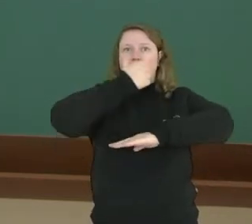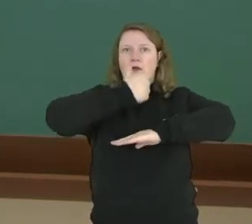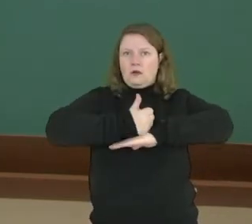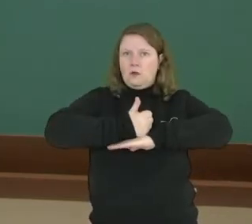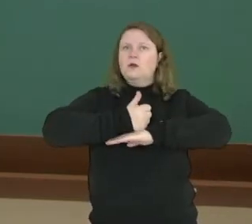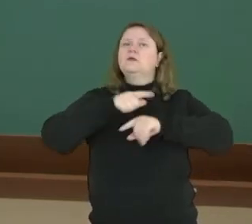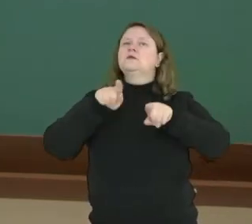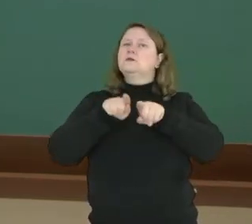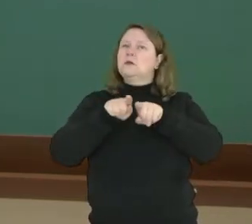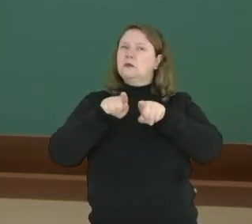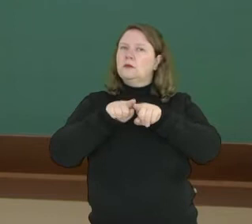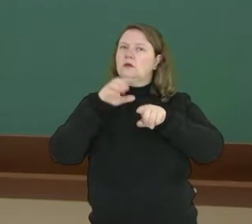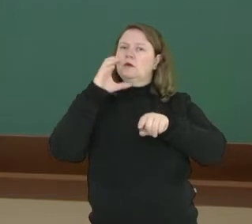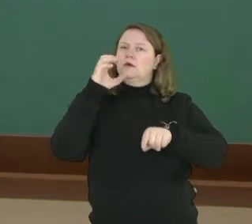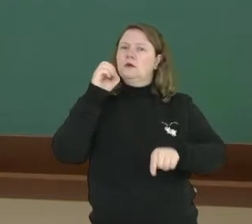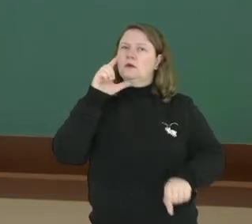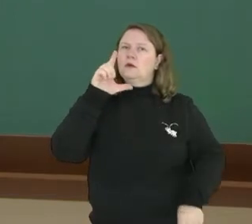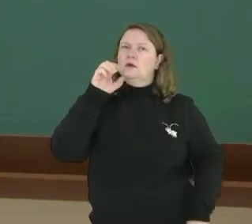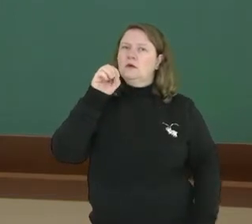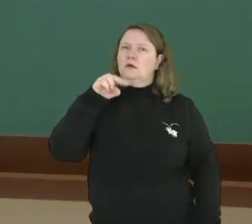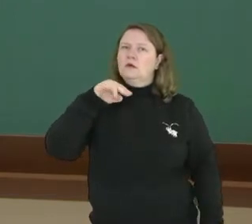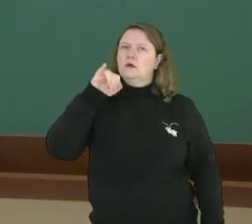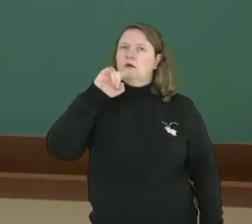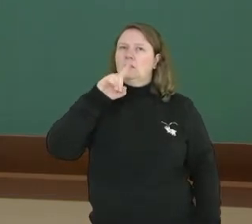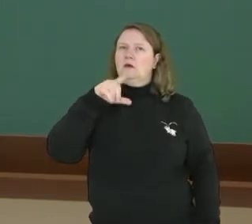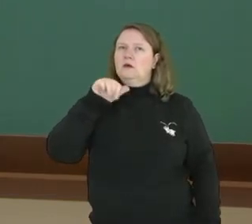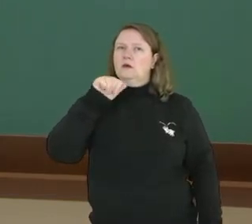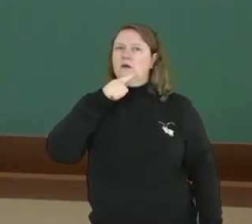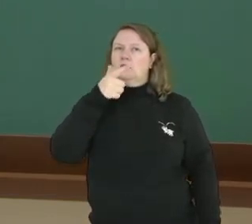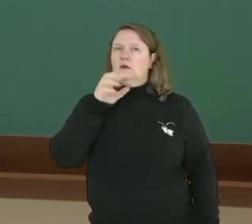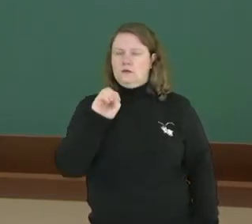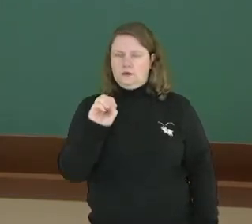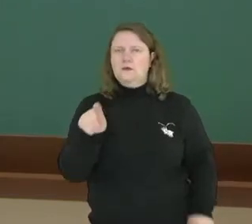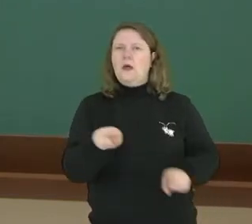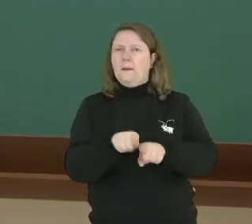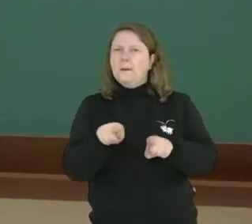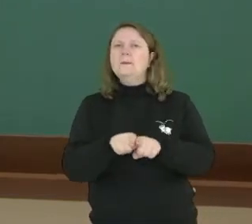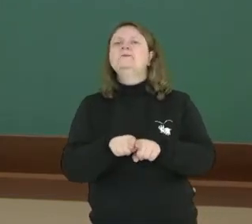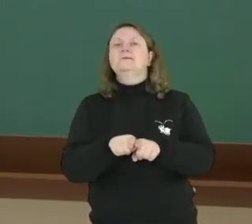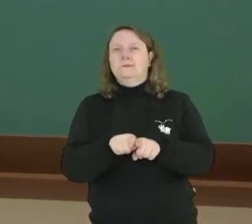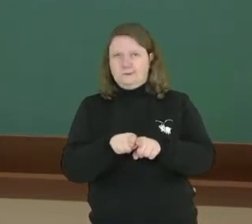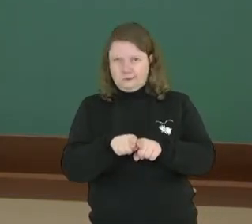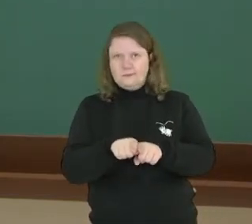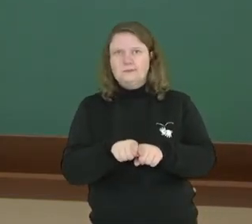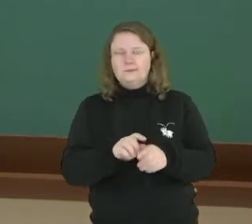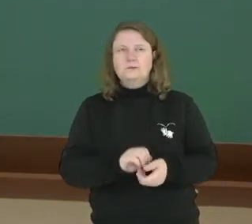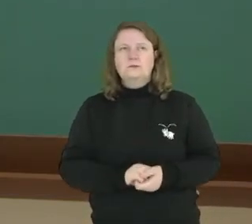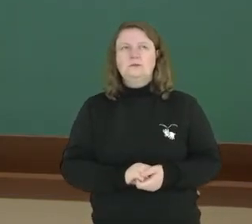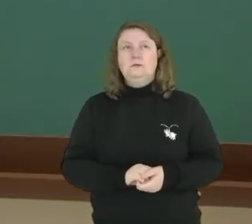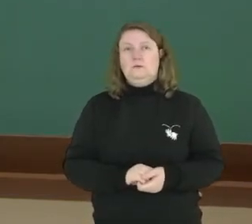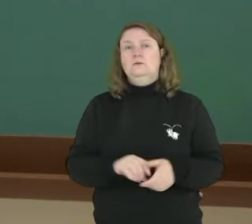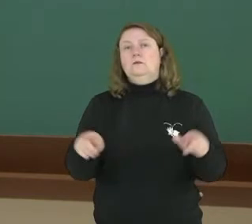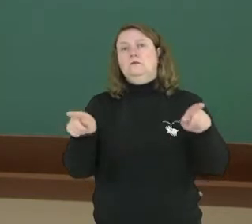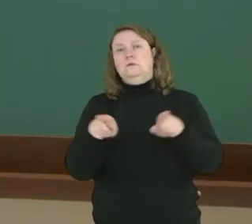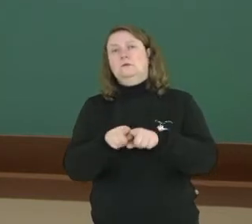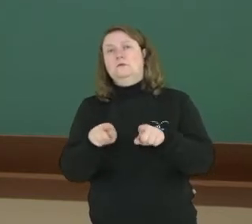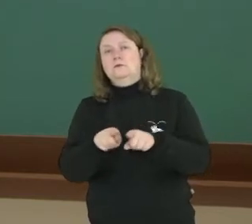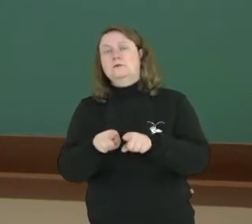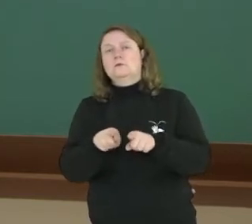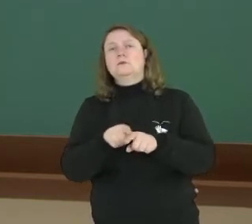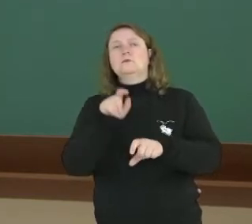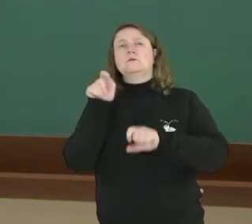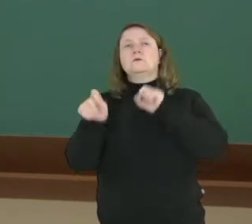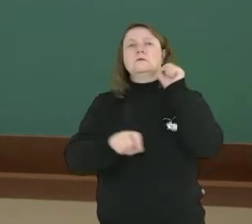uma devastação muito acentuada da Mata Atlântica em função dessa ocupação, né? Entre as florestas tropicais, é